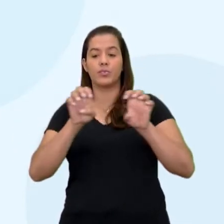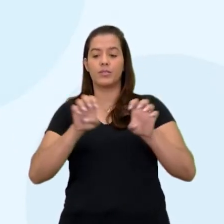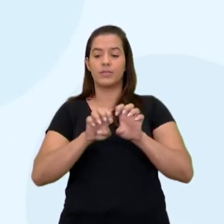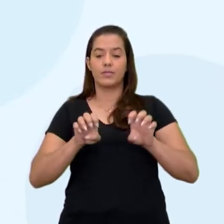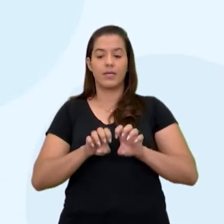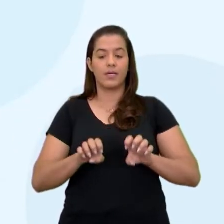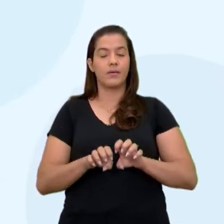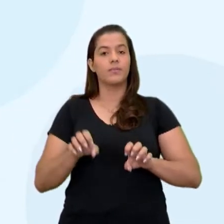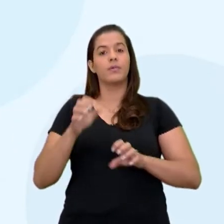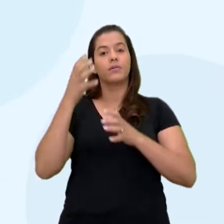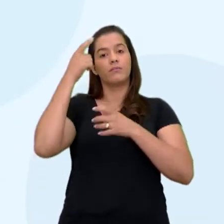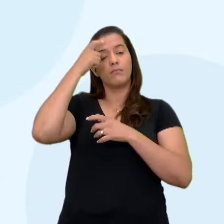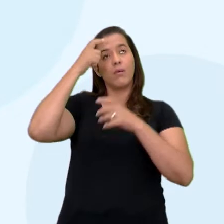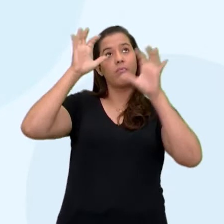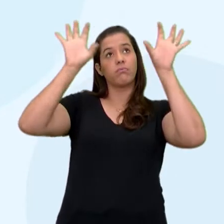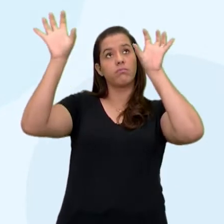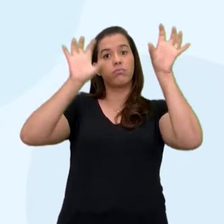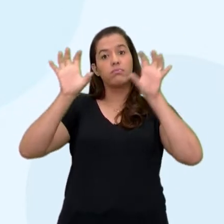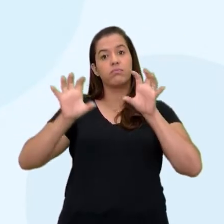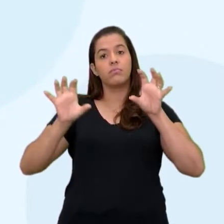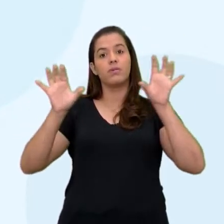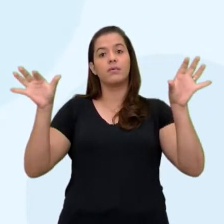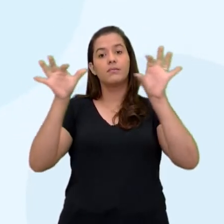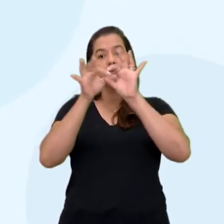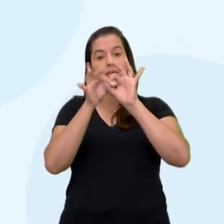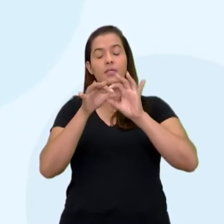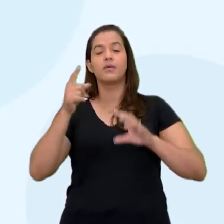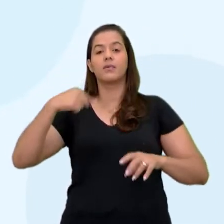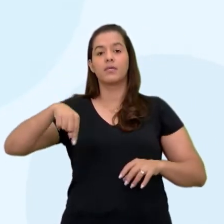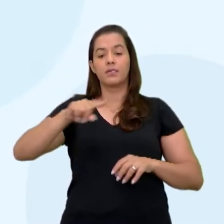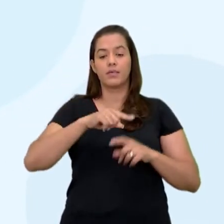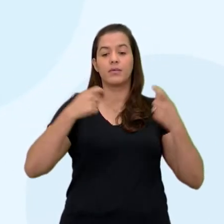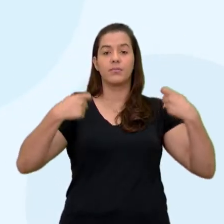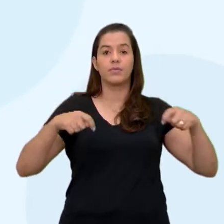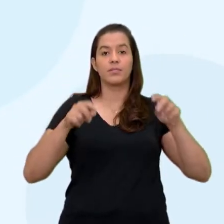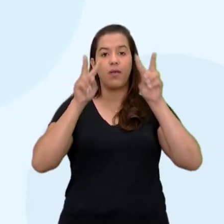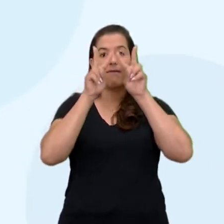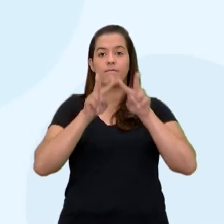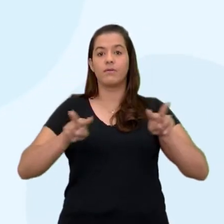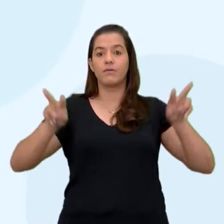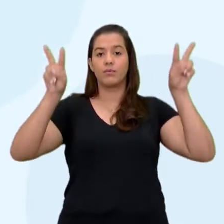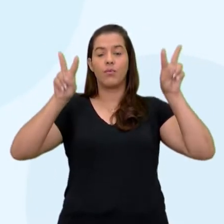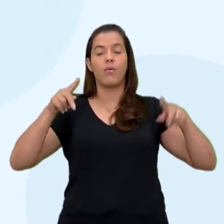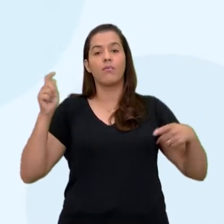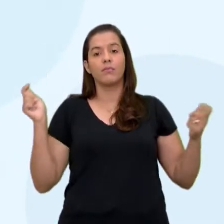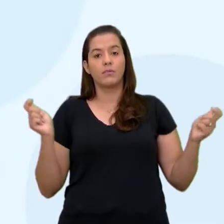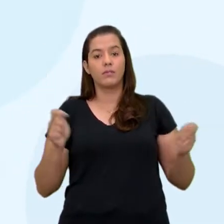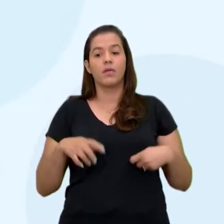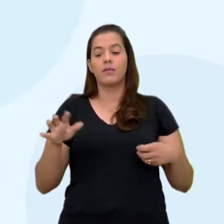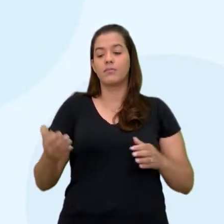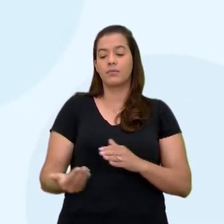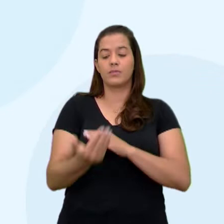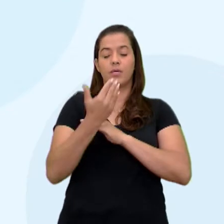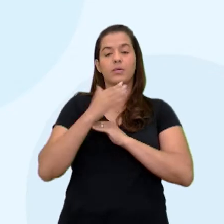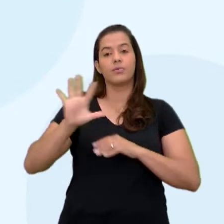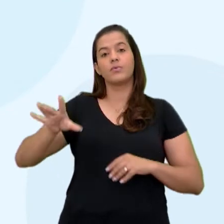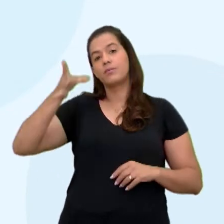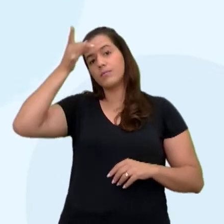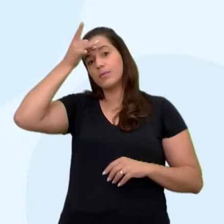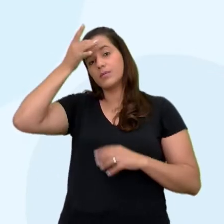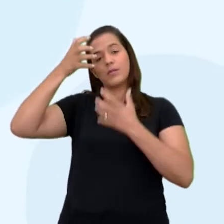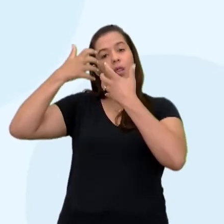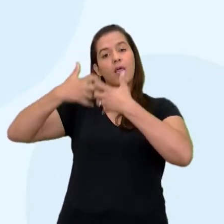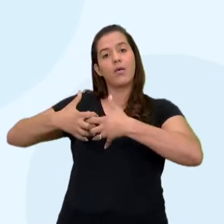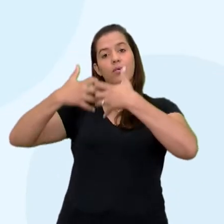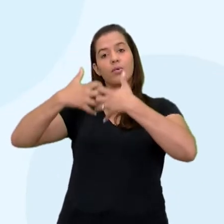mapa mental que tem um apelo visual e, portanto, um atalho para ser registrado no processo cognitivo